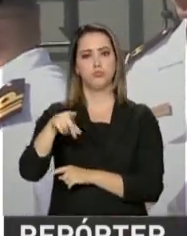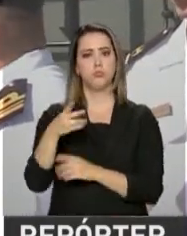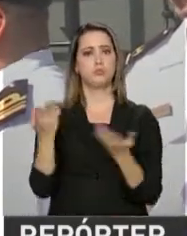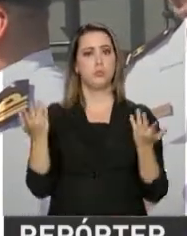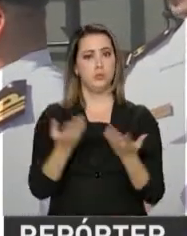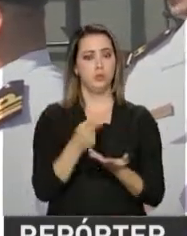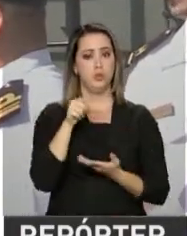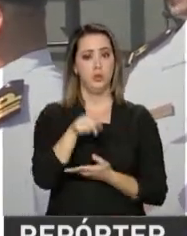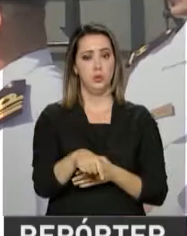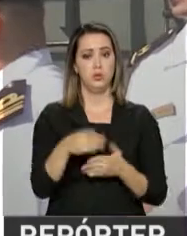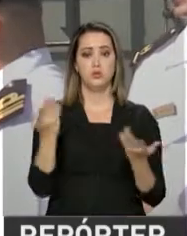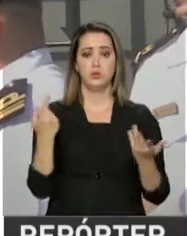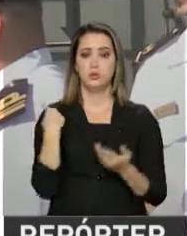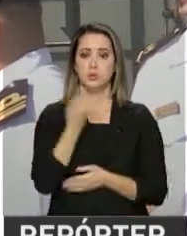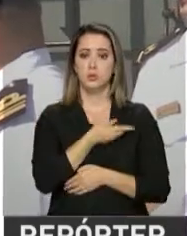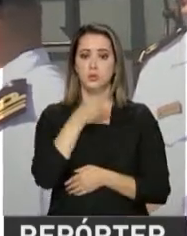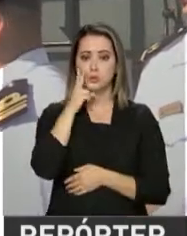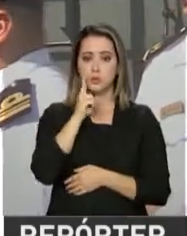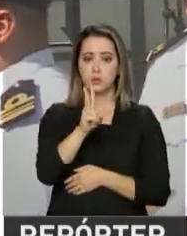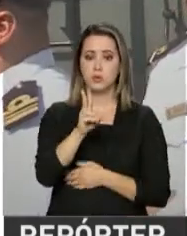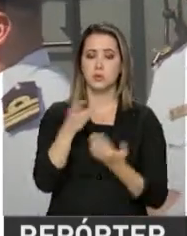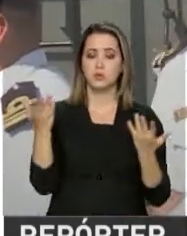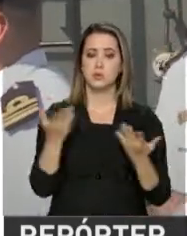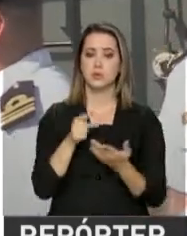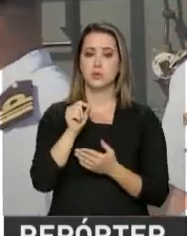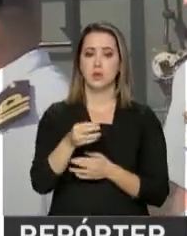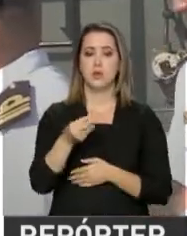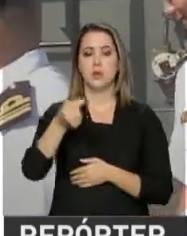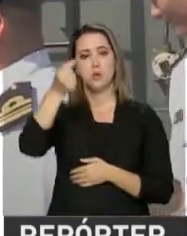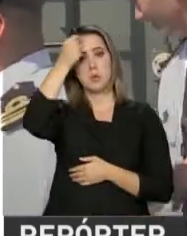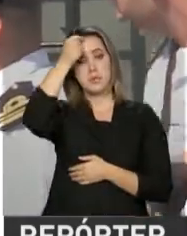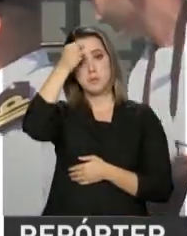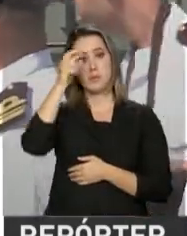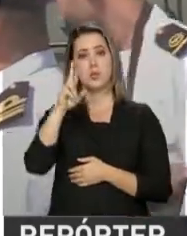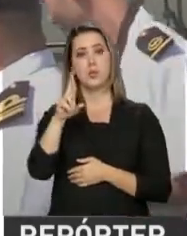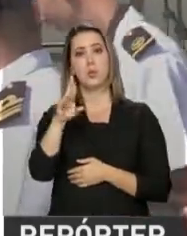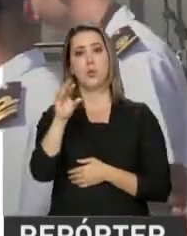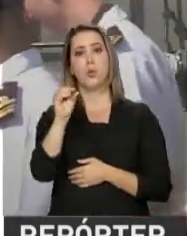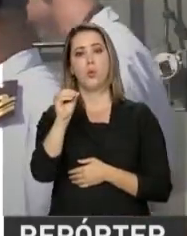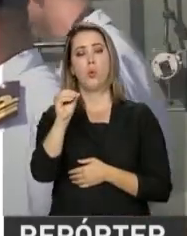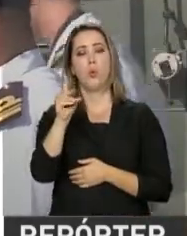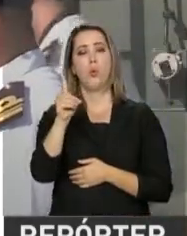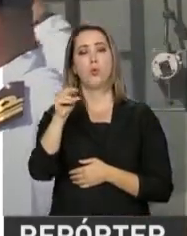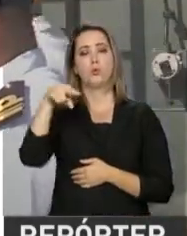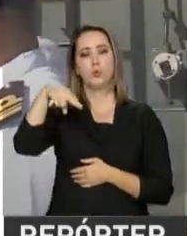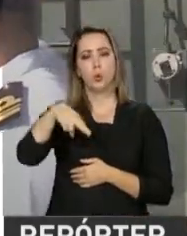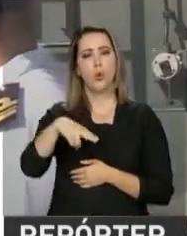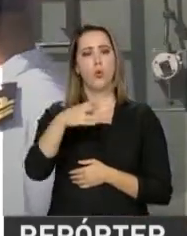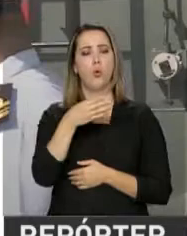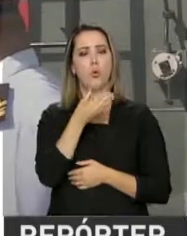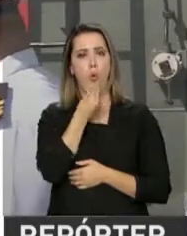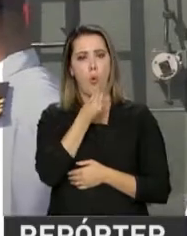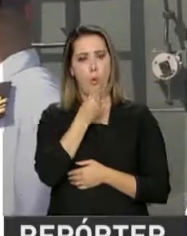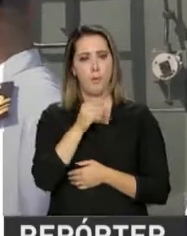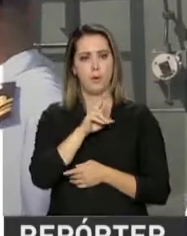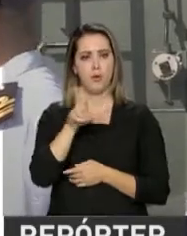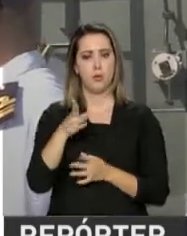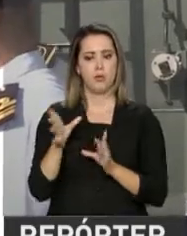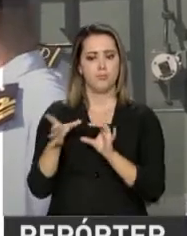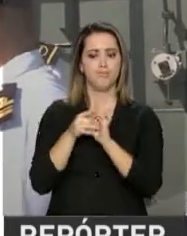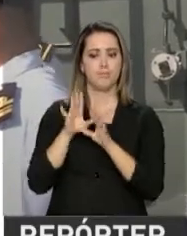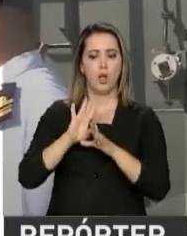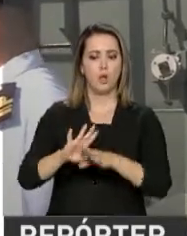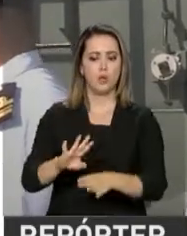hoje aqui nós vimos na prática o espírito de Rondon, da generosidade, do apoio, da integração, não